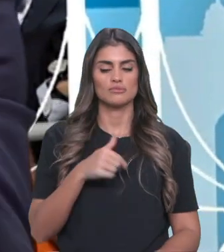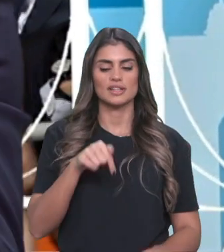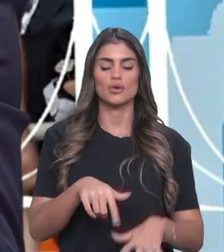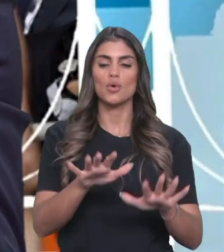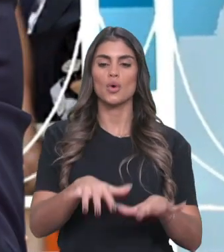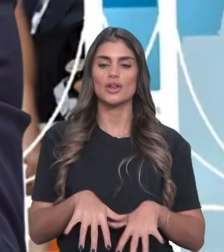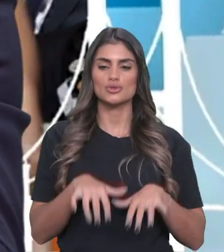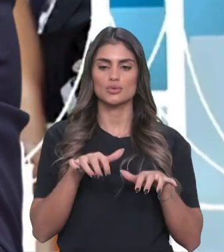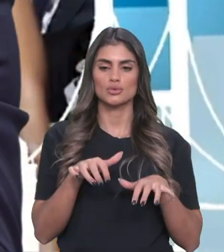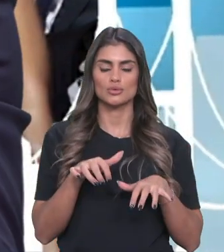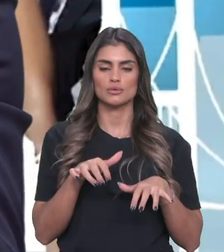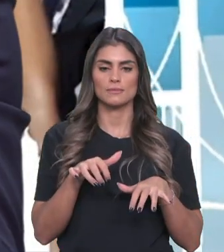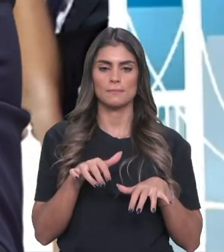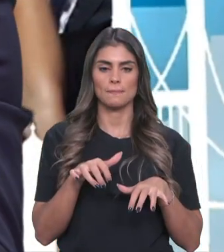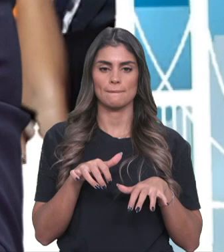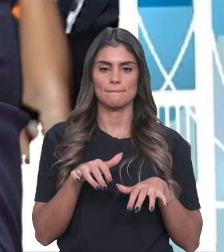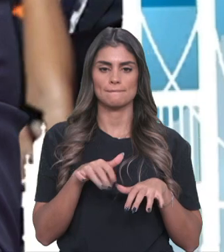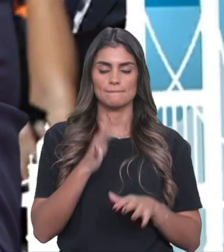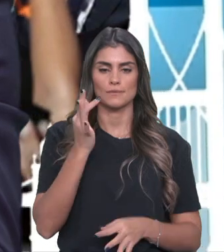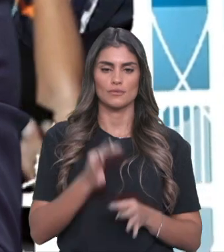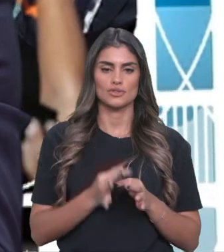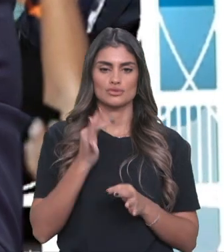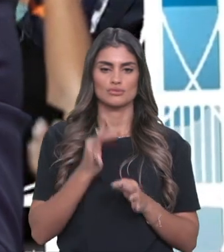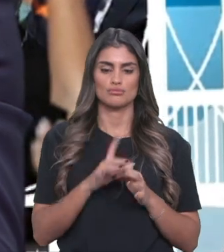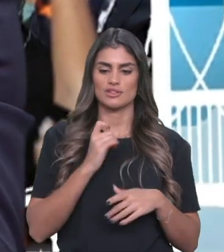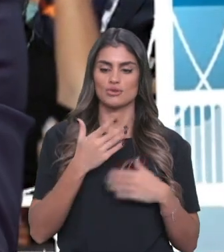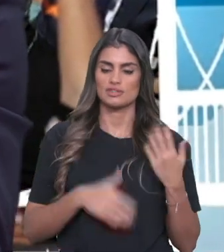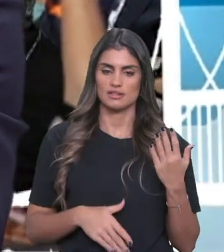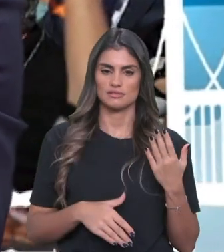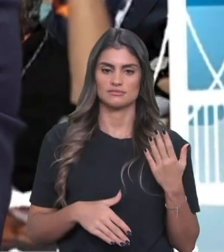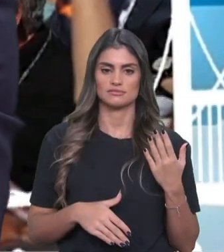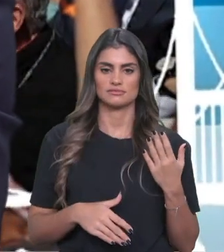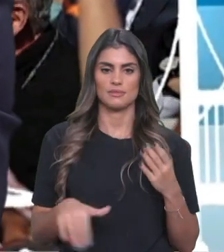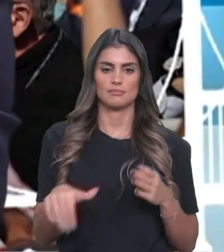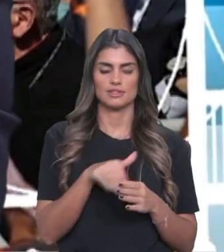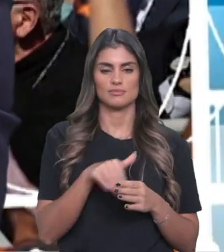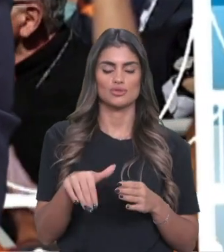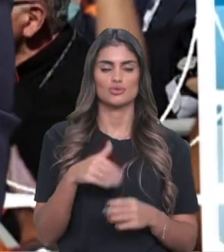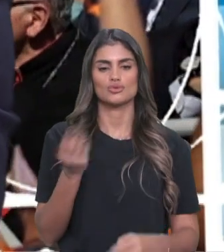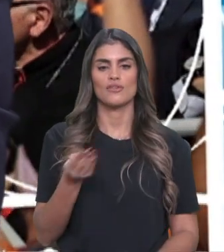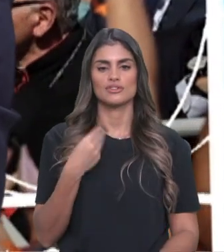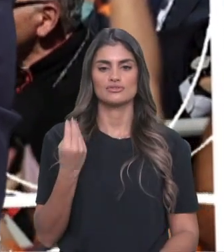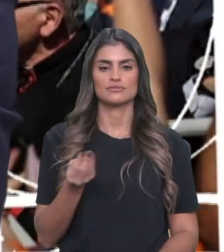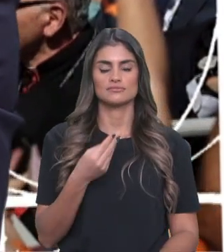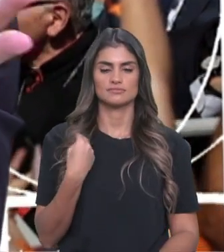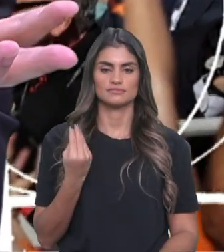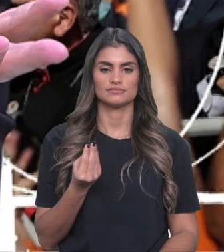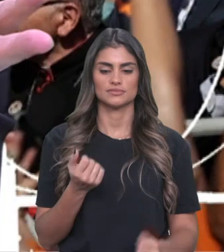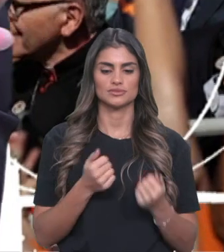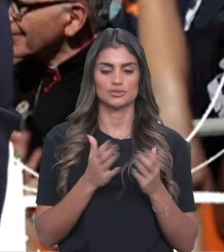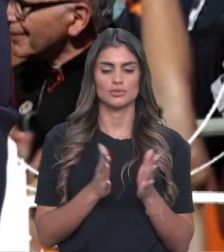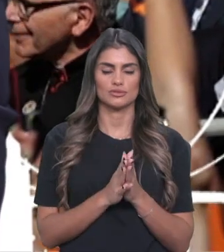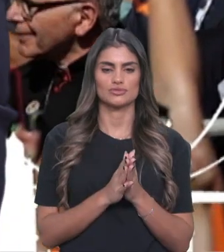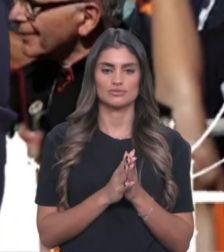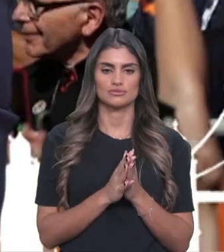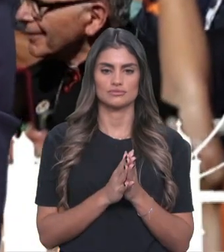Congresso, essa exemplaridade das celebrações pudesse acontecer e que a participação dos jovens e de todos a